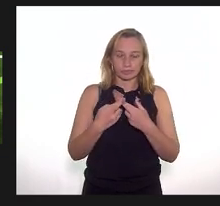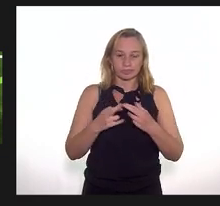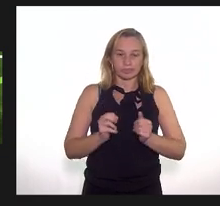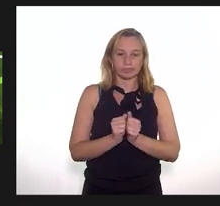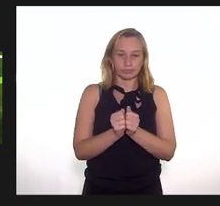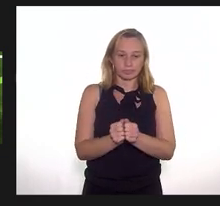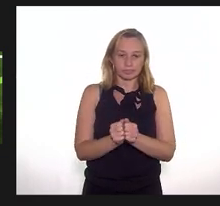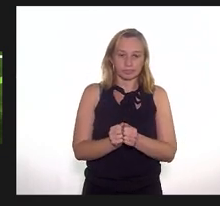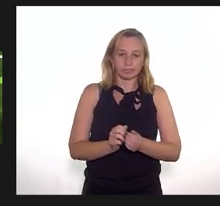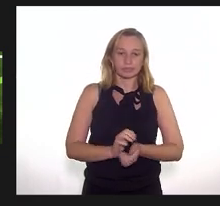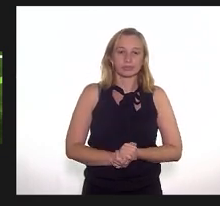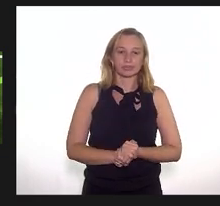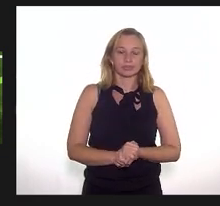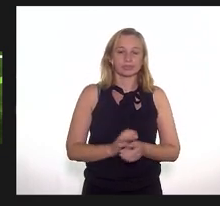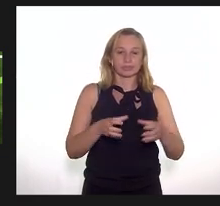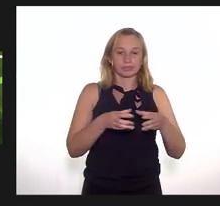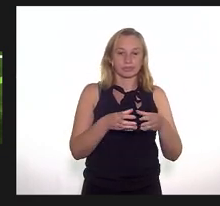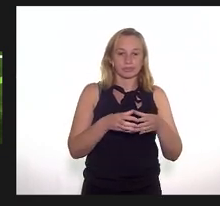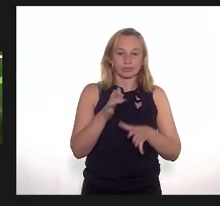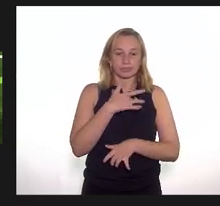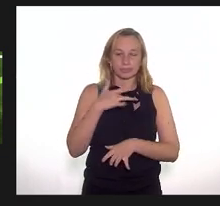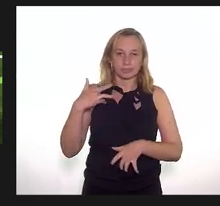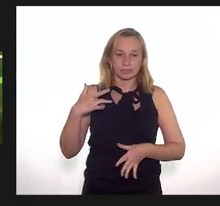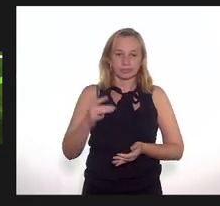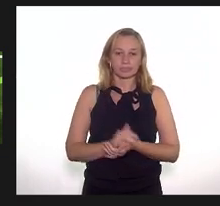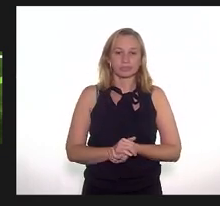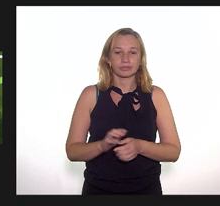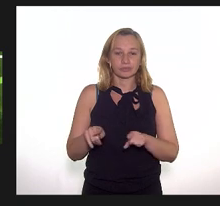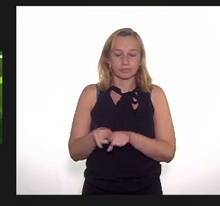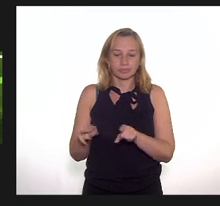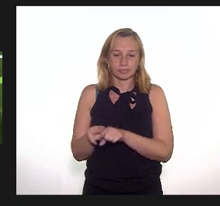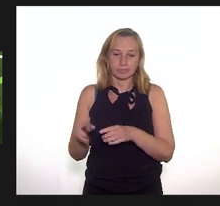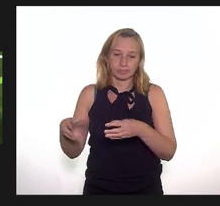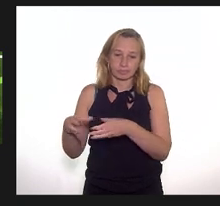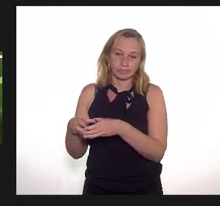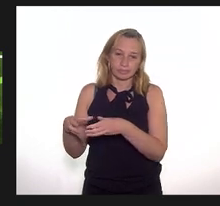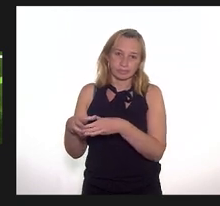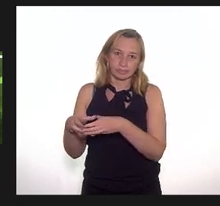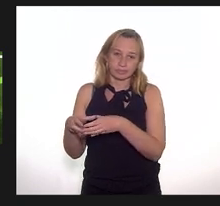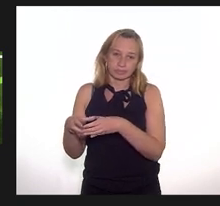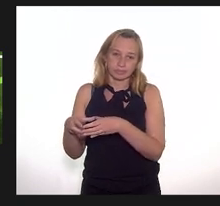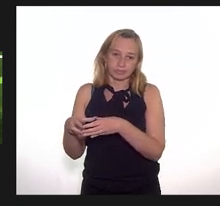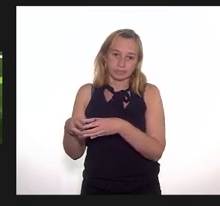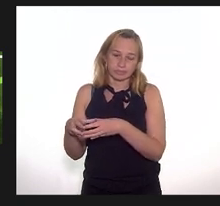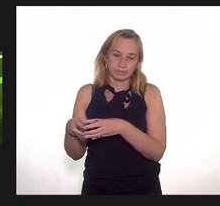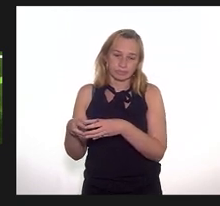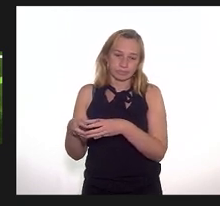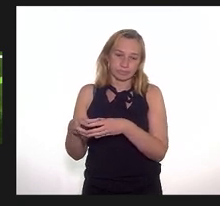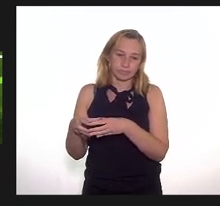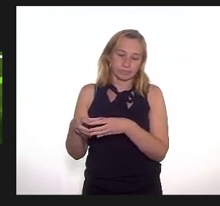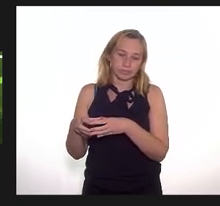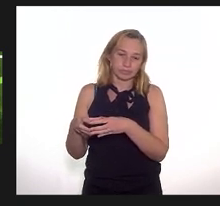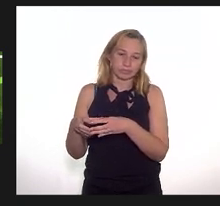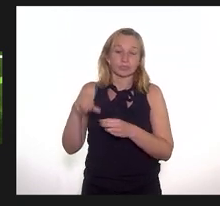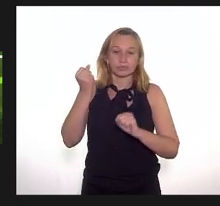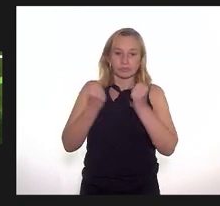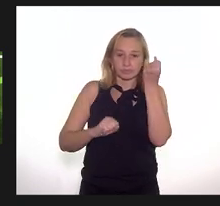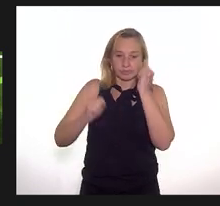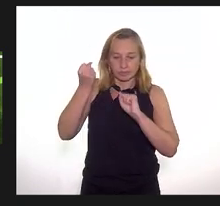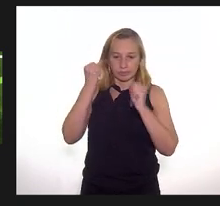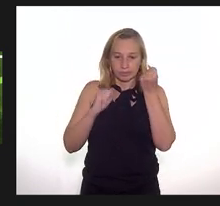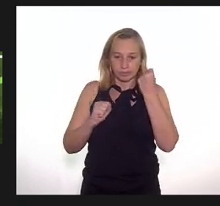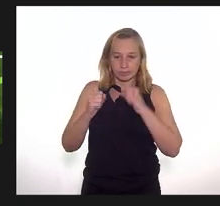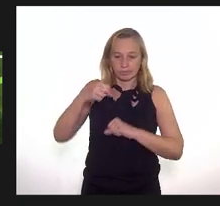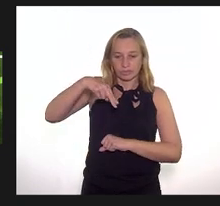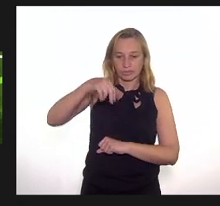simultaneamente, a audiência aqui na nossa Comissão de Saúde e da Comissão de Indústria Naval. Então, eu peço